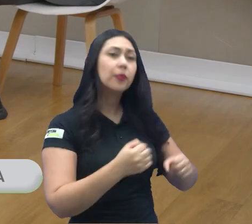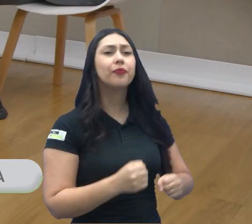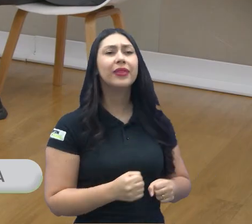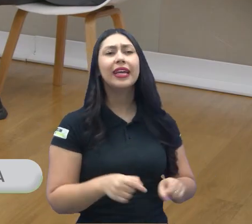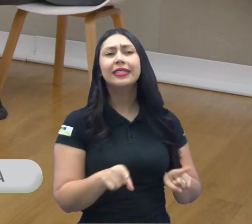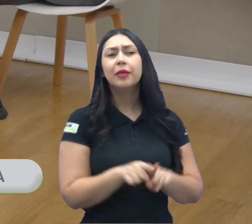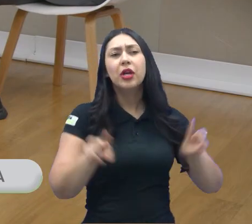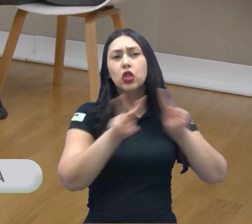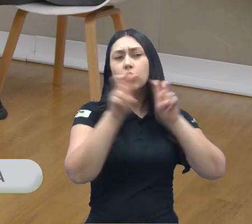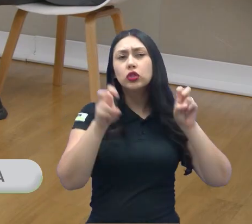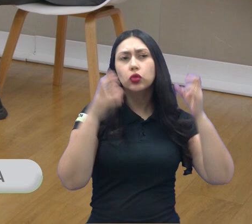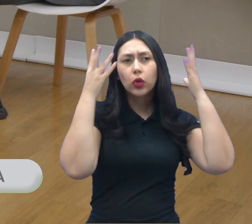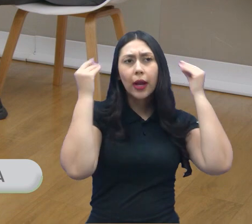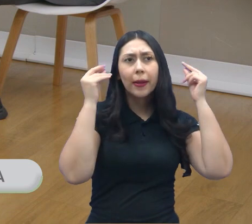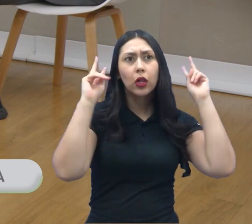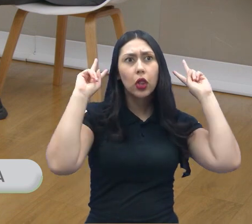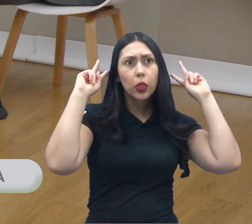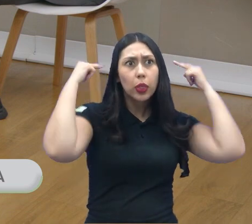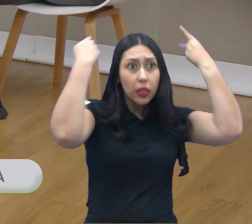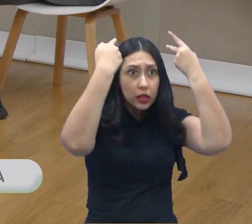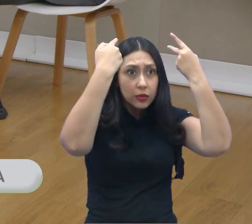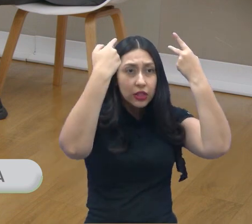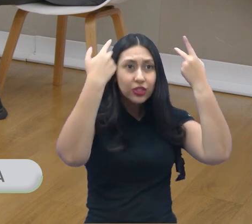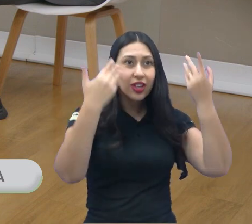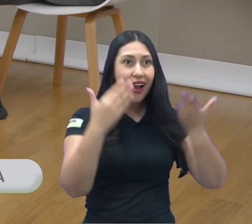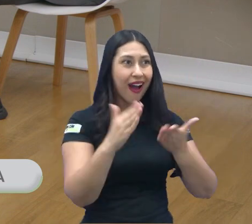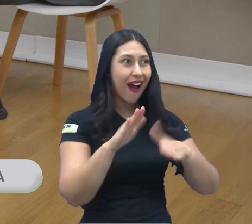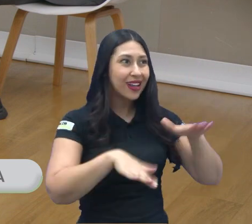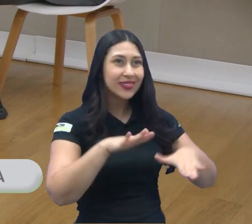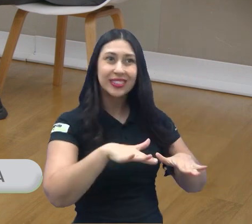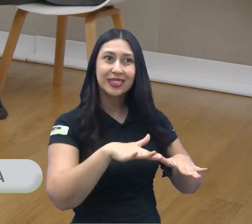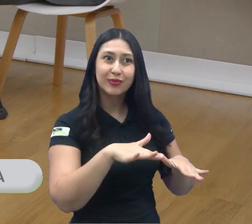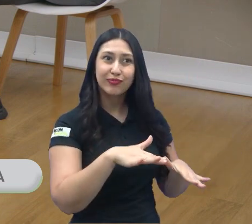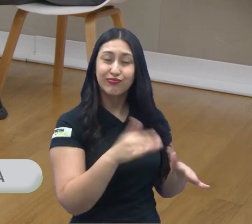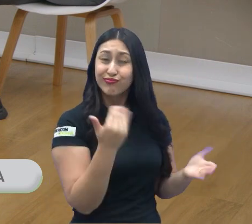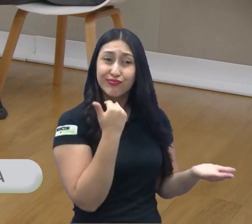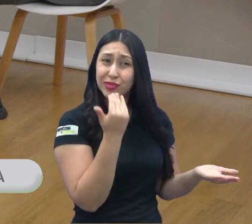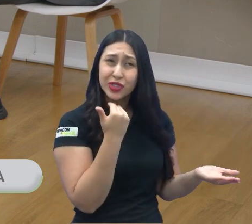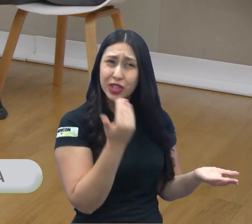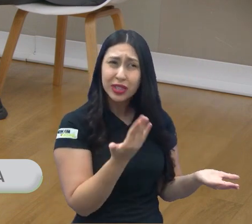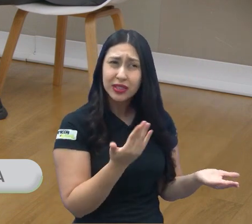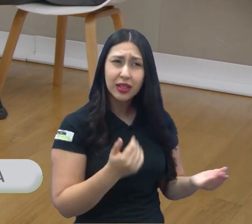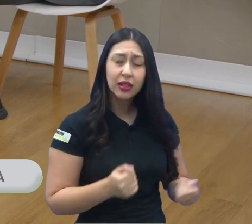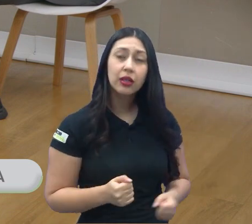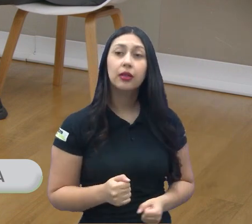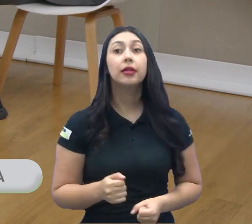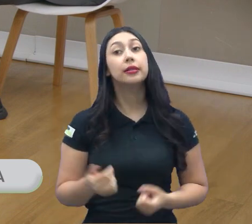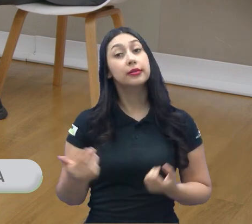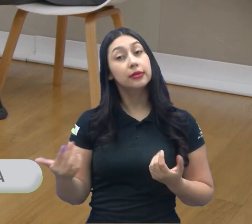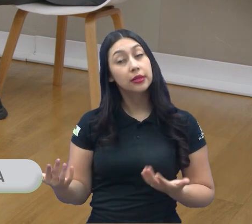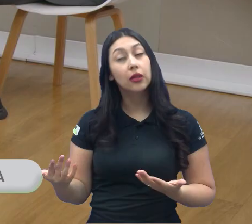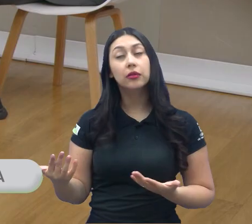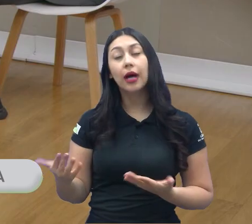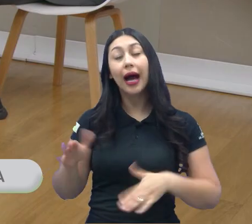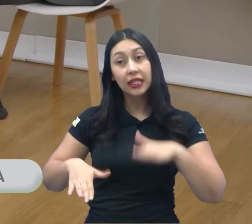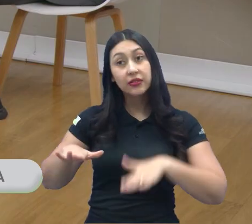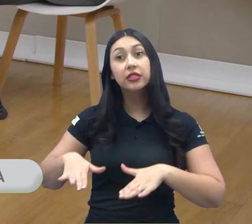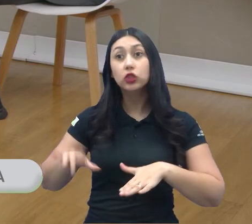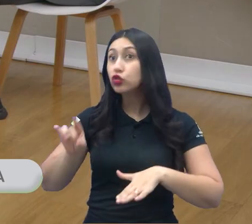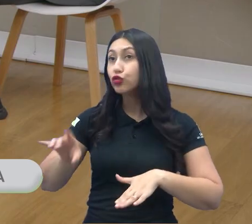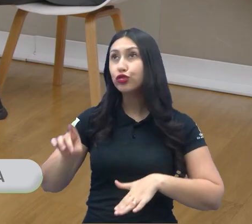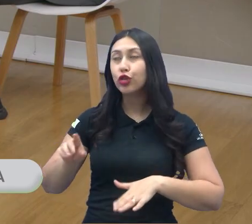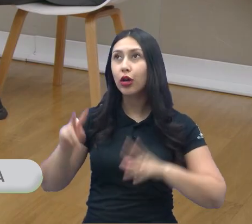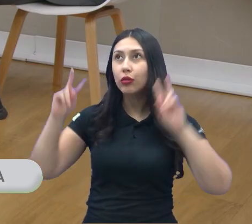capilar? Tem alguns casos que realmente não tem jeito, e aí a única solução é o transplante? Tem, Gi, mas é o que eu falei, o